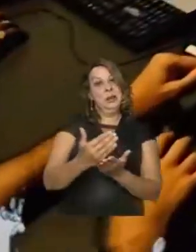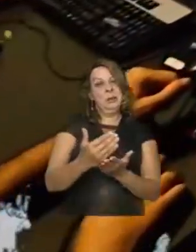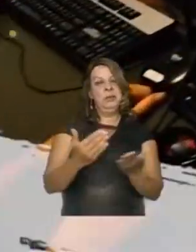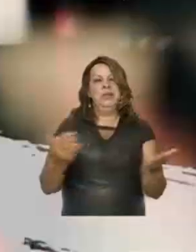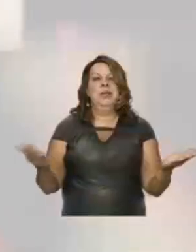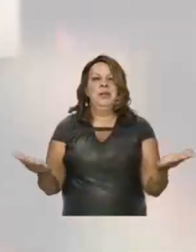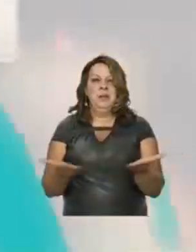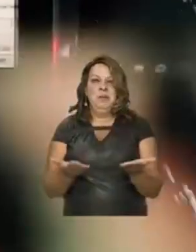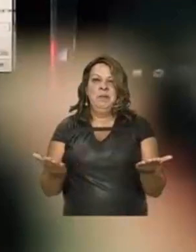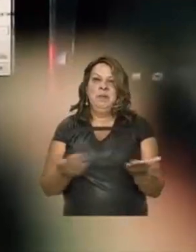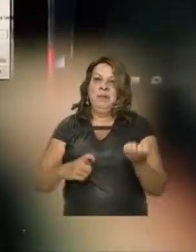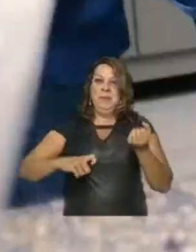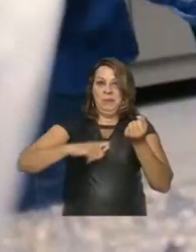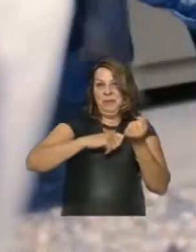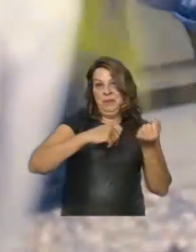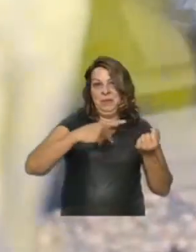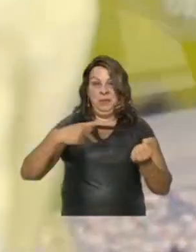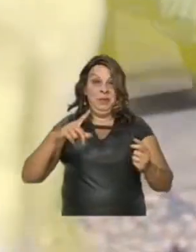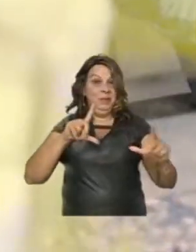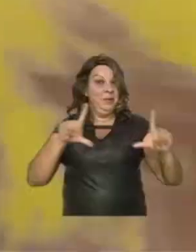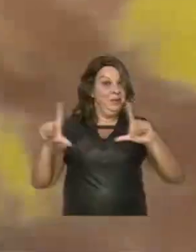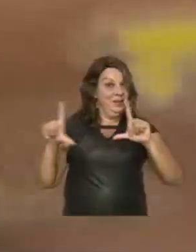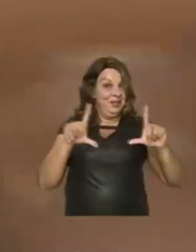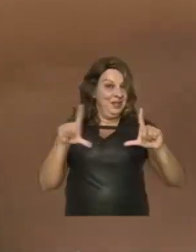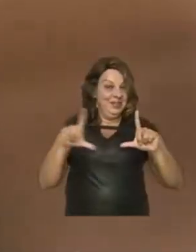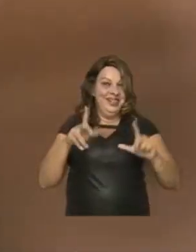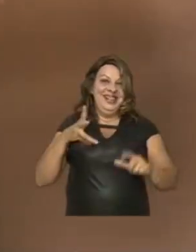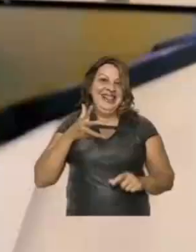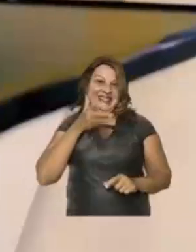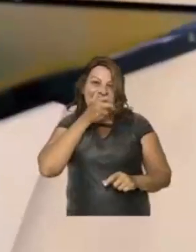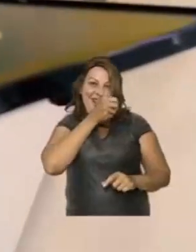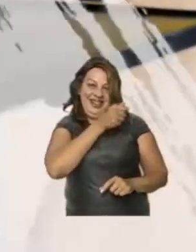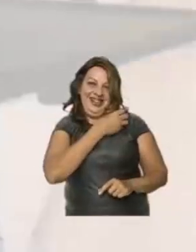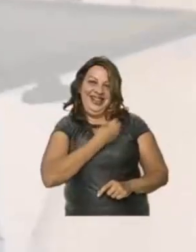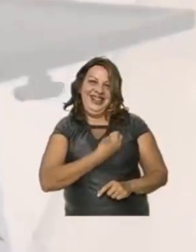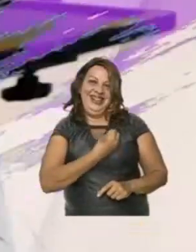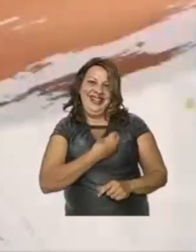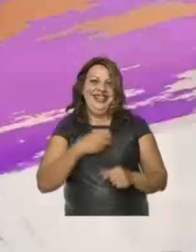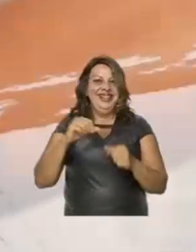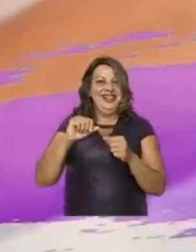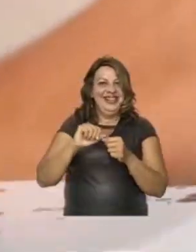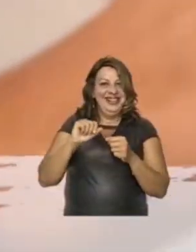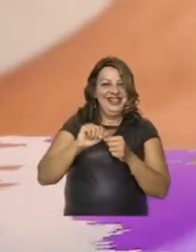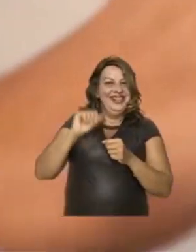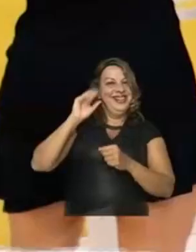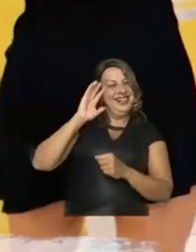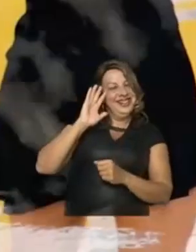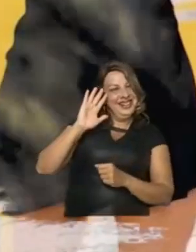começando agora o Caju Cap, o programa que salva vidas e realiza sonhos.